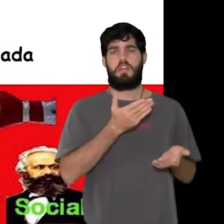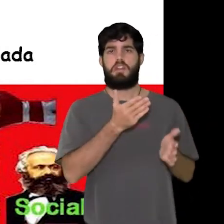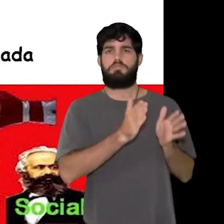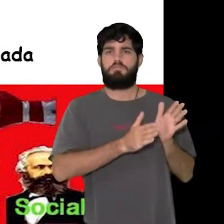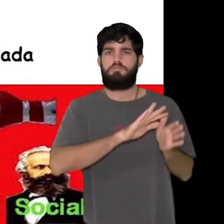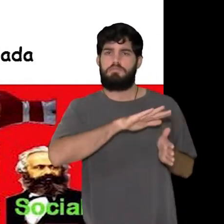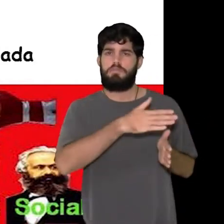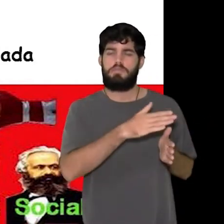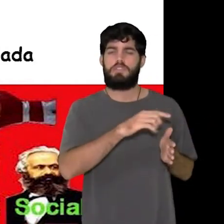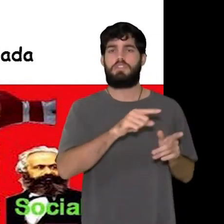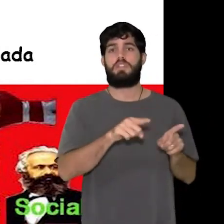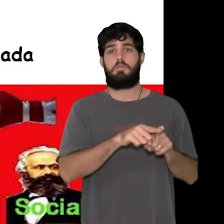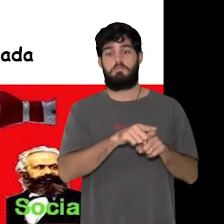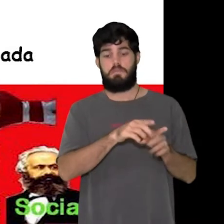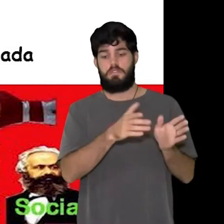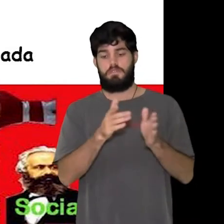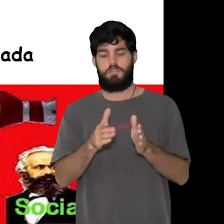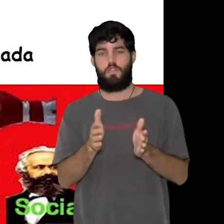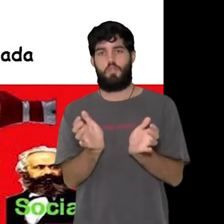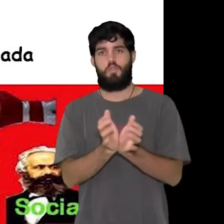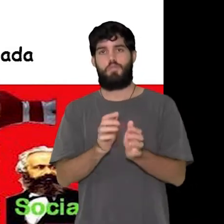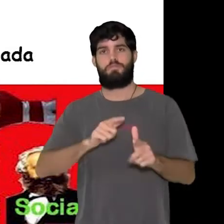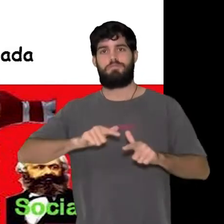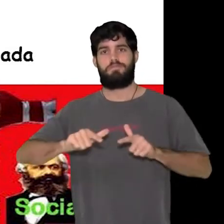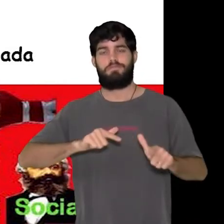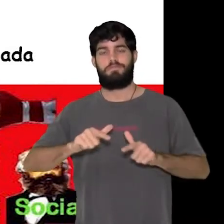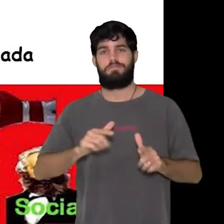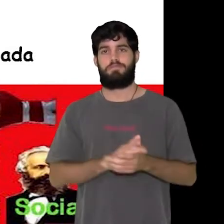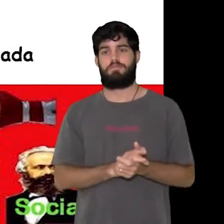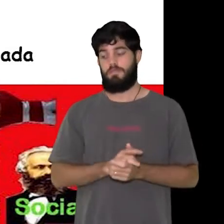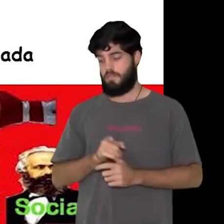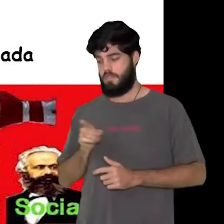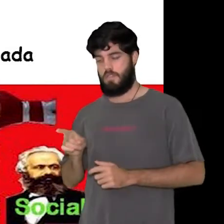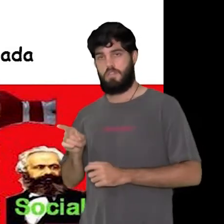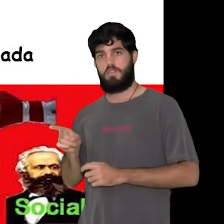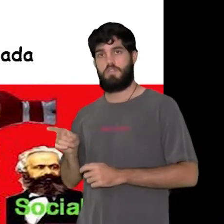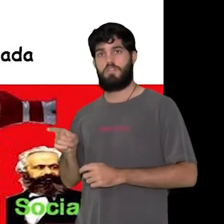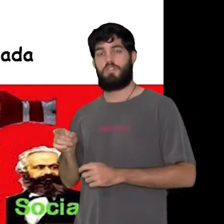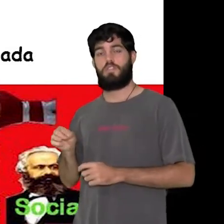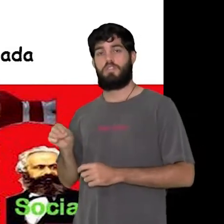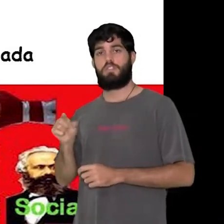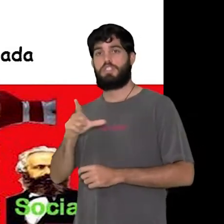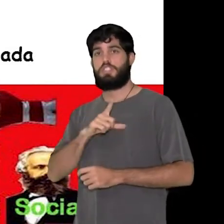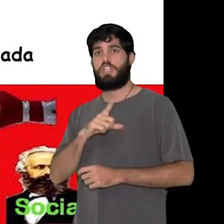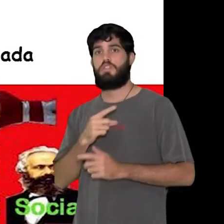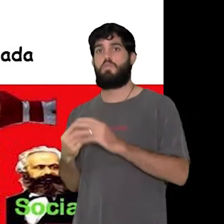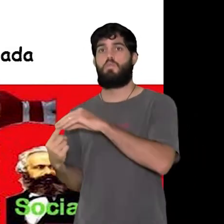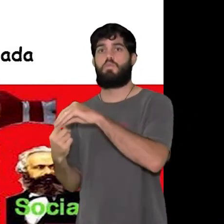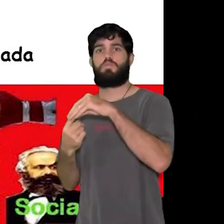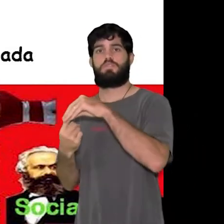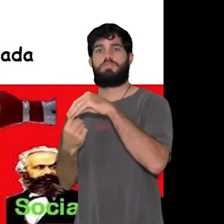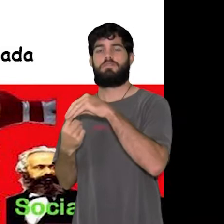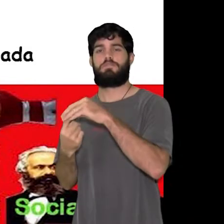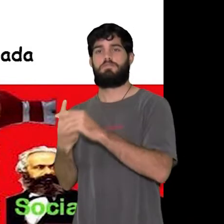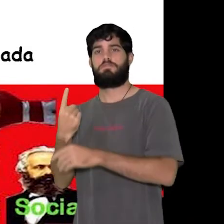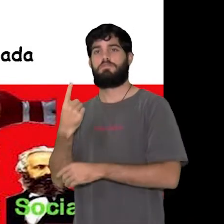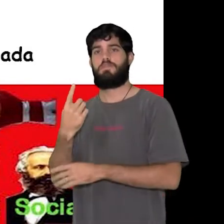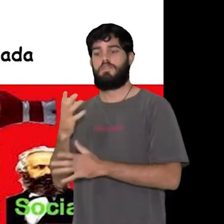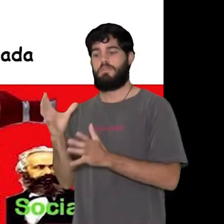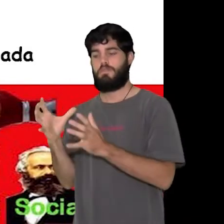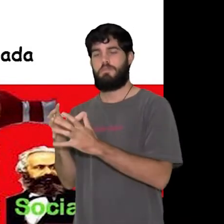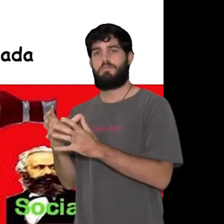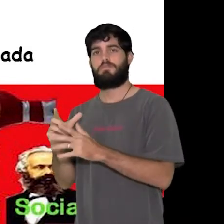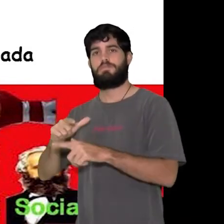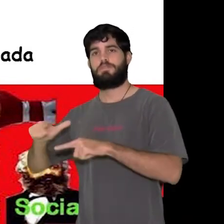existe a classe trabalhadora. No socialismo, existe uma única classe, que é a classe trabalhadora. No